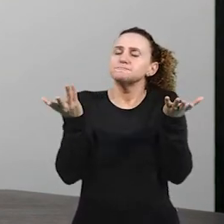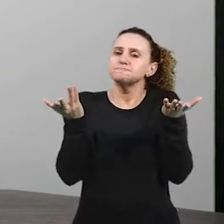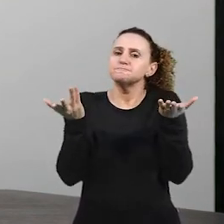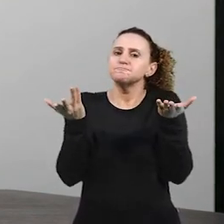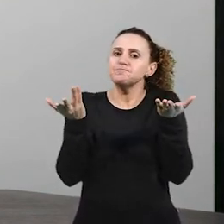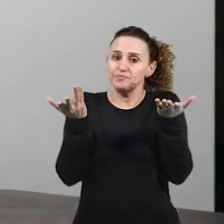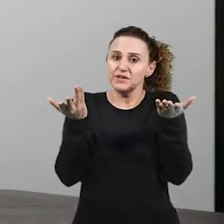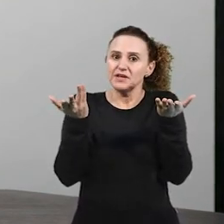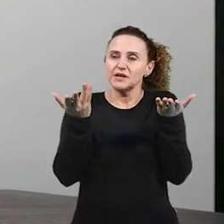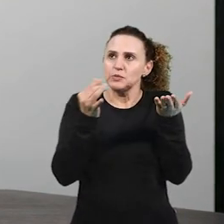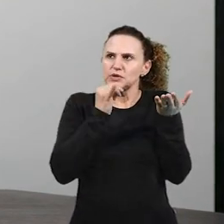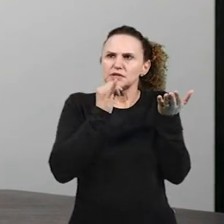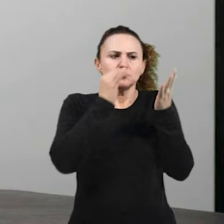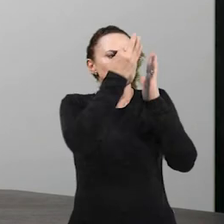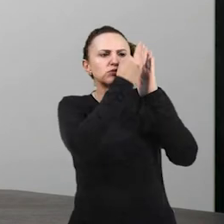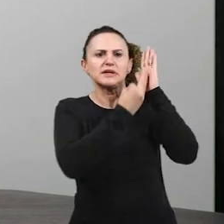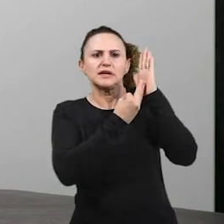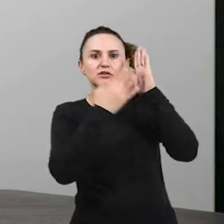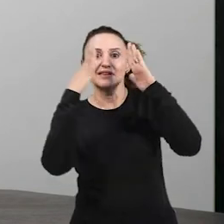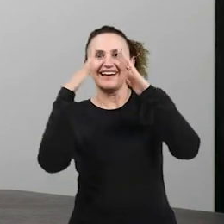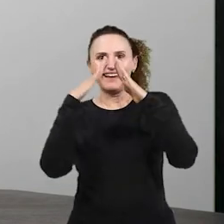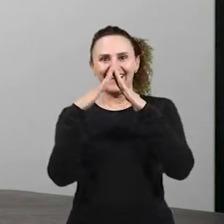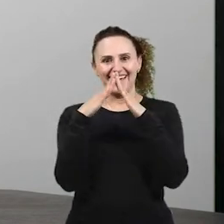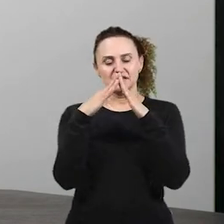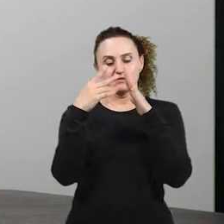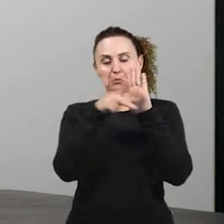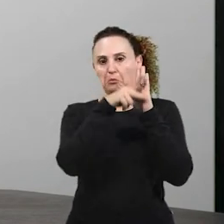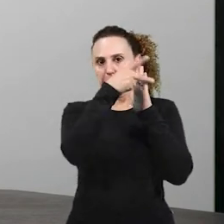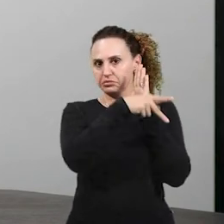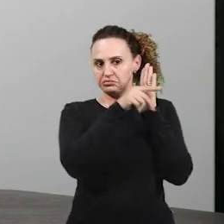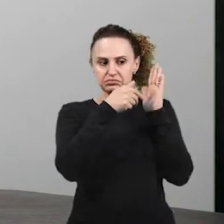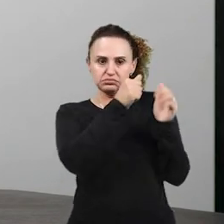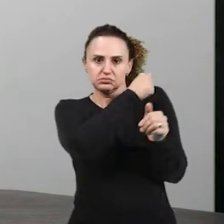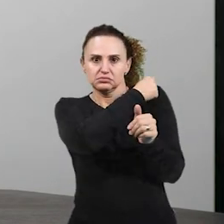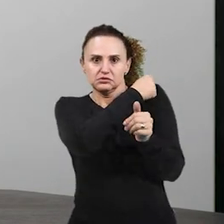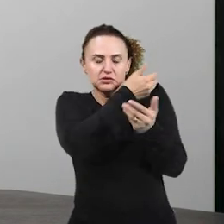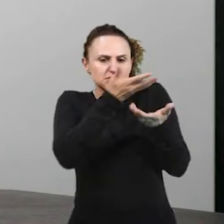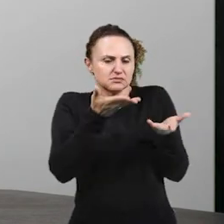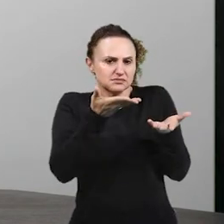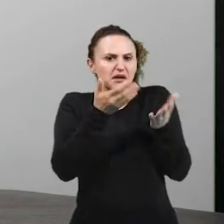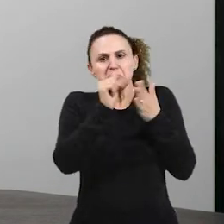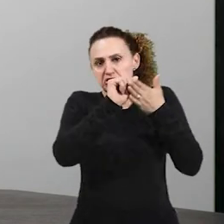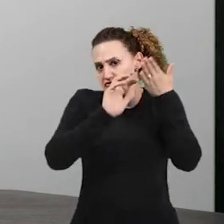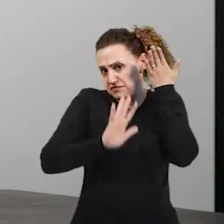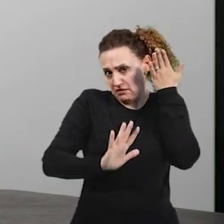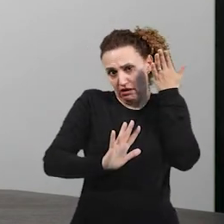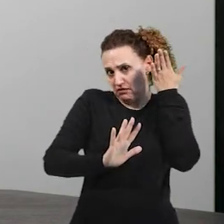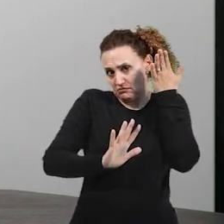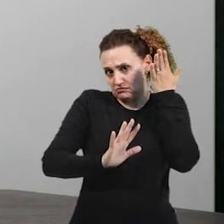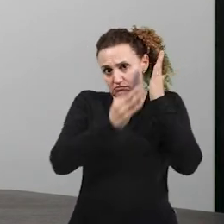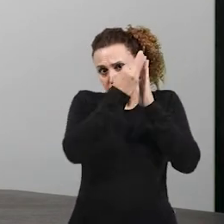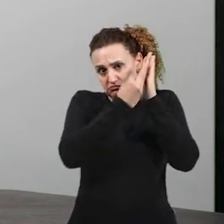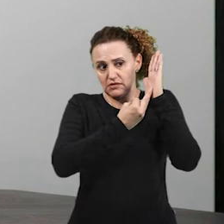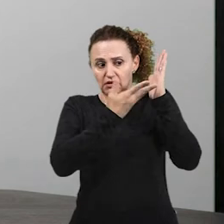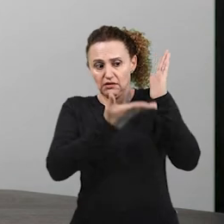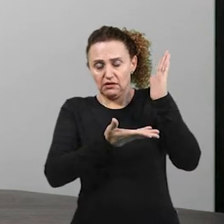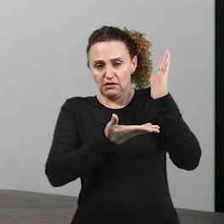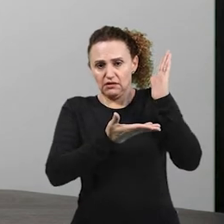da casa dele bom então estamos uma atividade de descrição